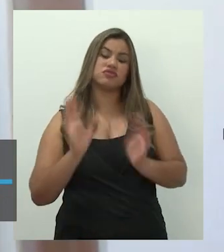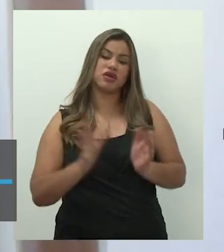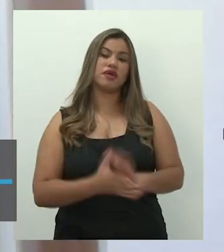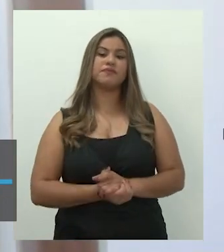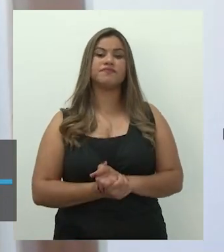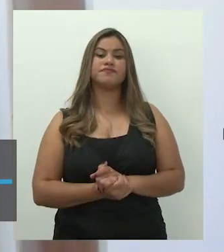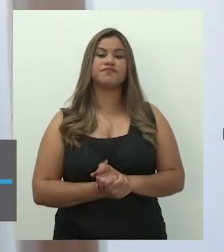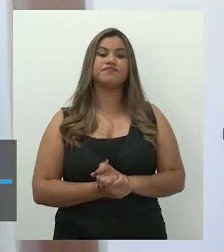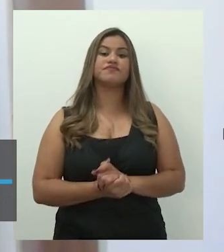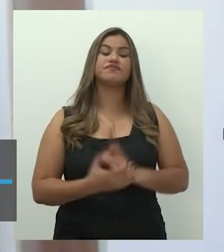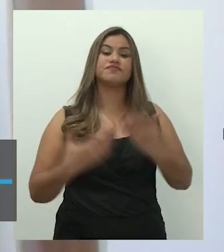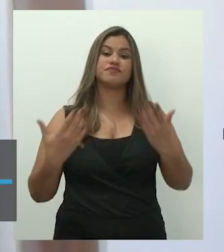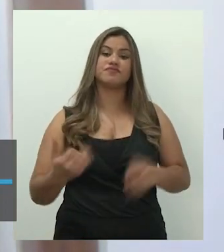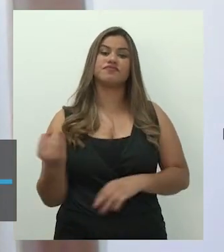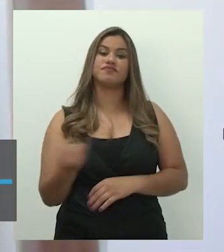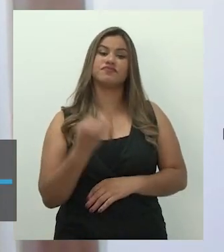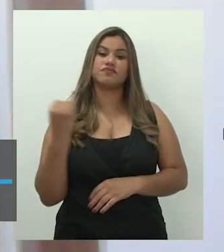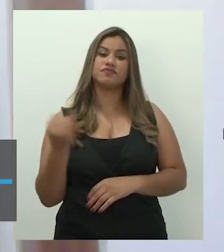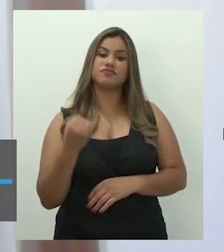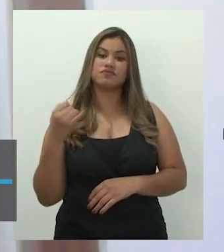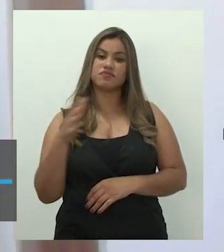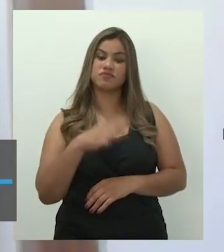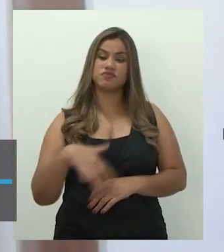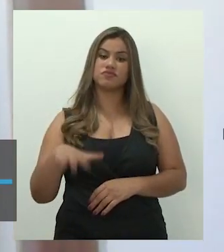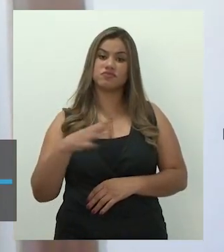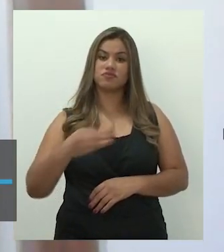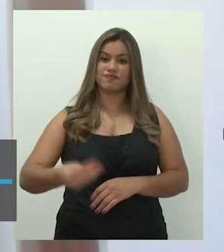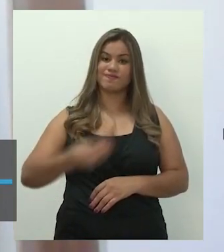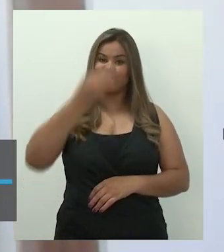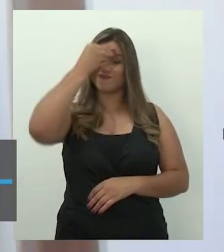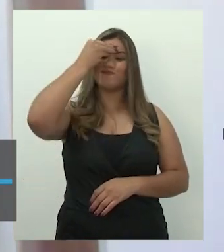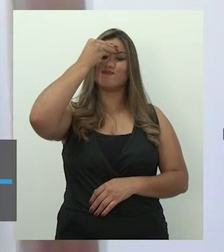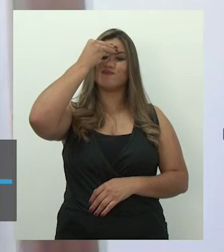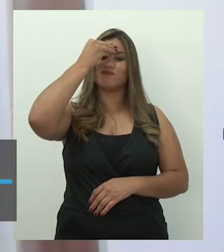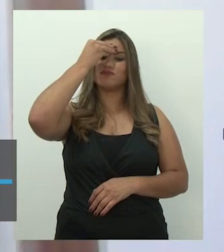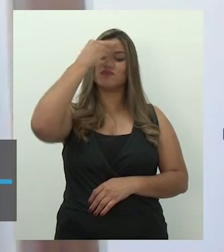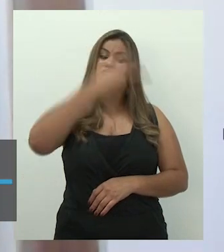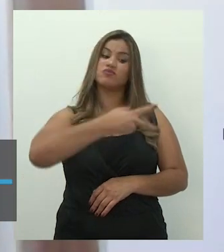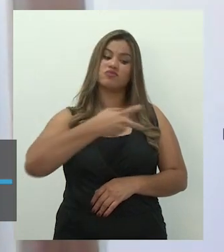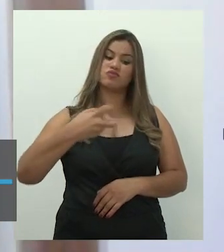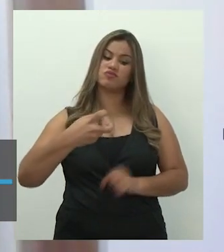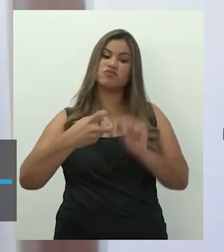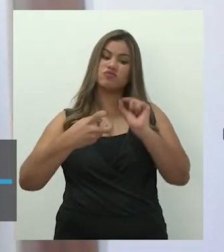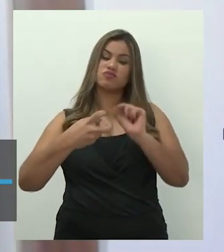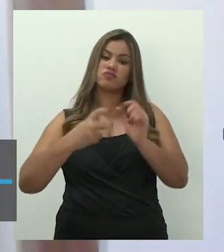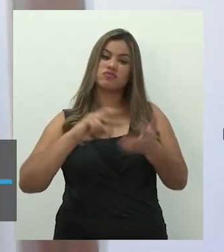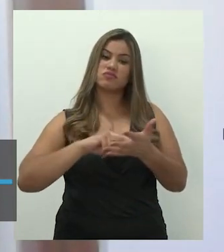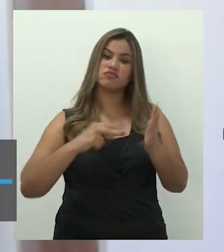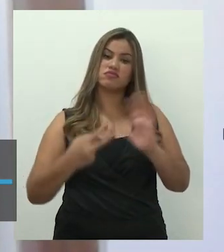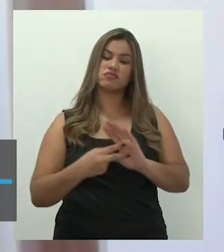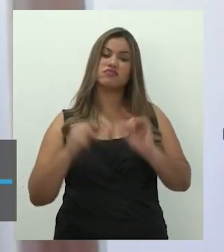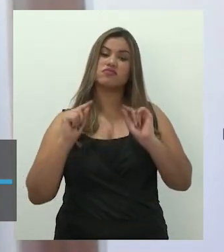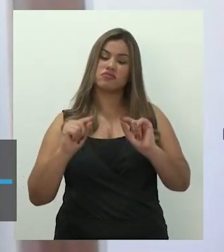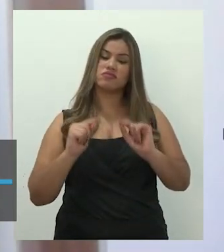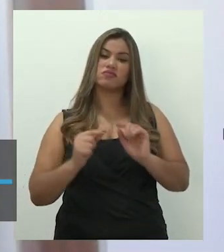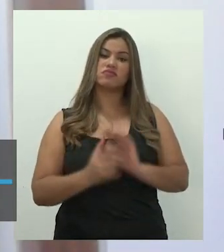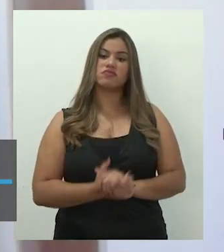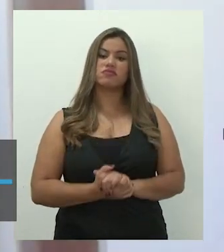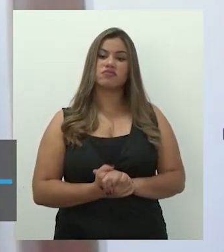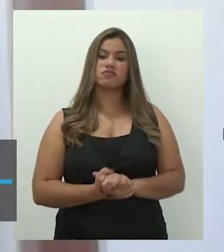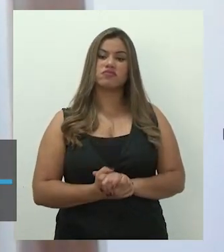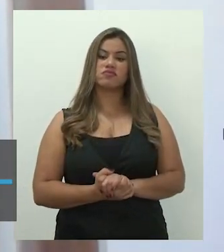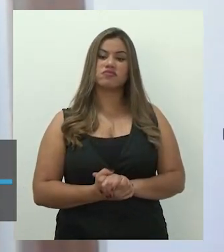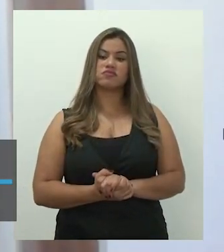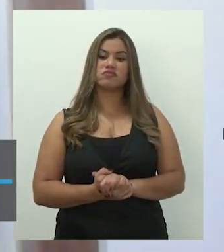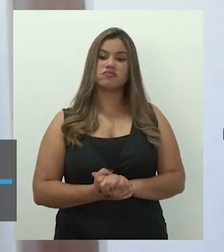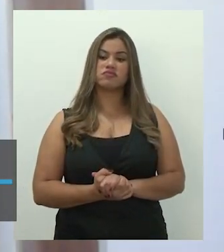é fundamental que ela tenha consolidado o que é esse sinal de igual, o significado dessa representação, né? Qual que